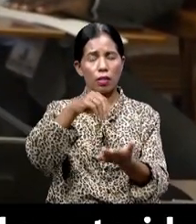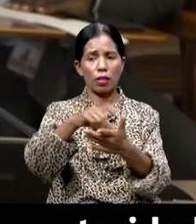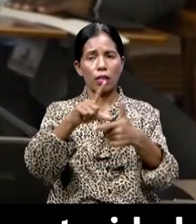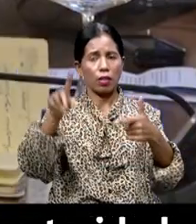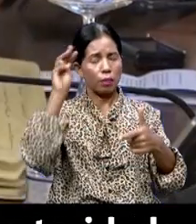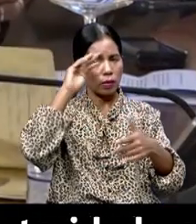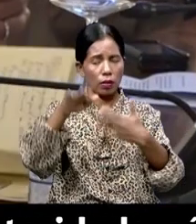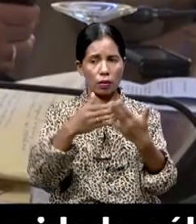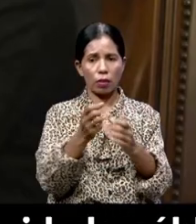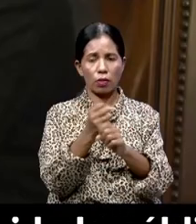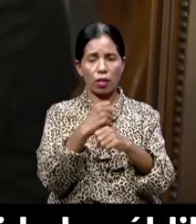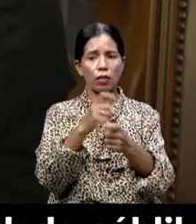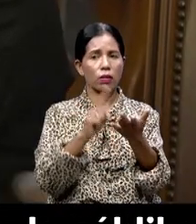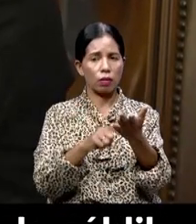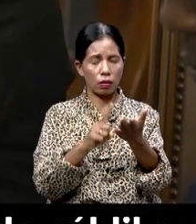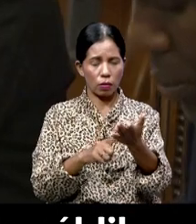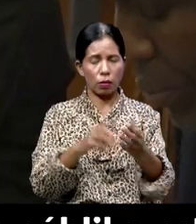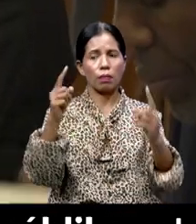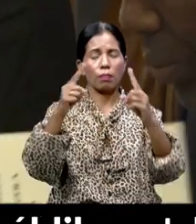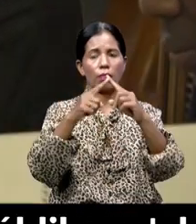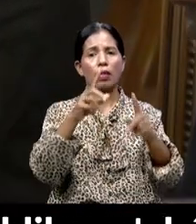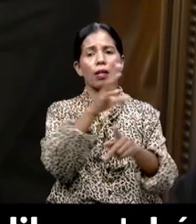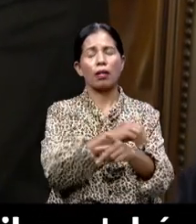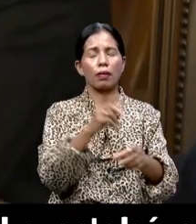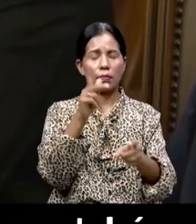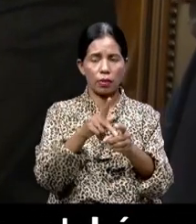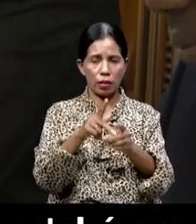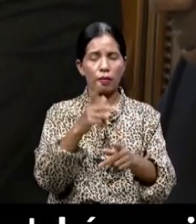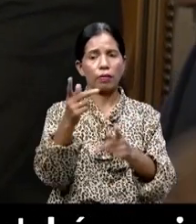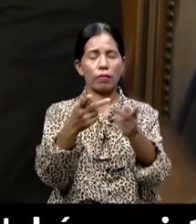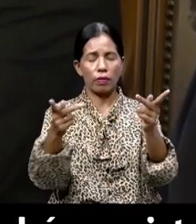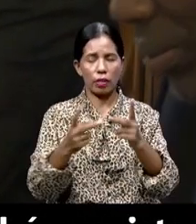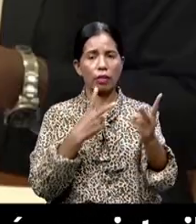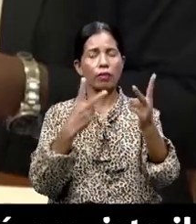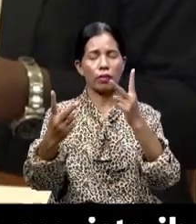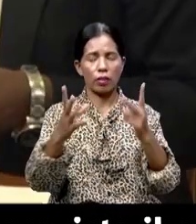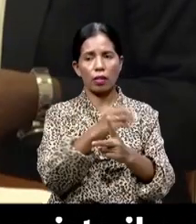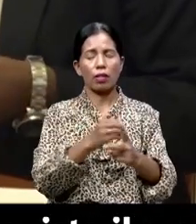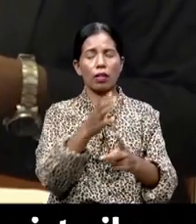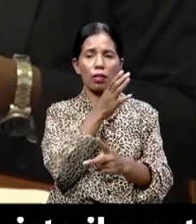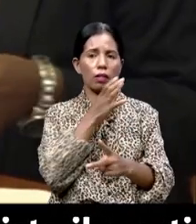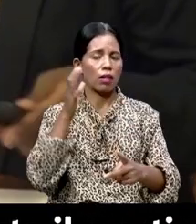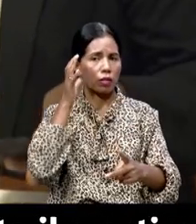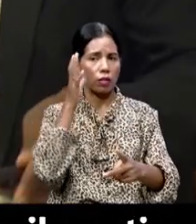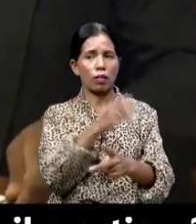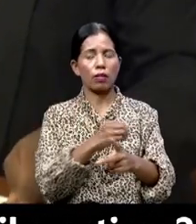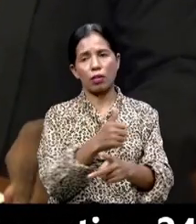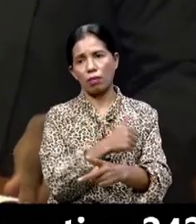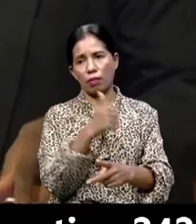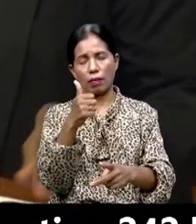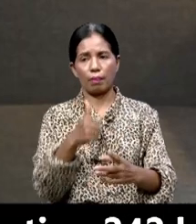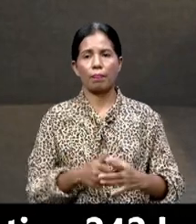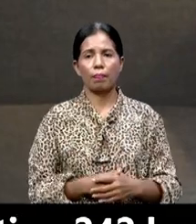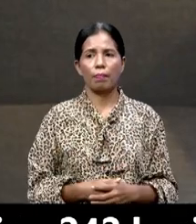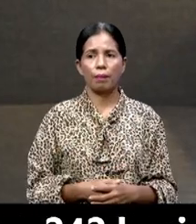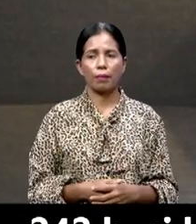Sira, onde halo discussão ba assunto Sira, anesan petróleo, turismo, agricultura, capacitação recurso humano no Celuctan.